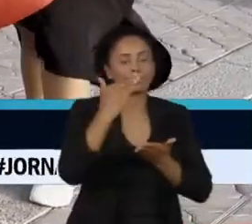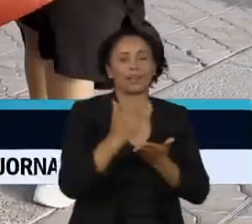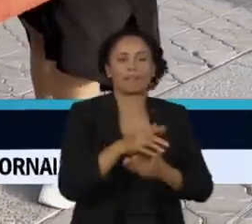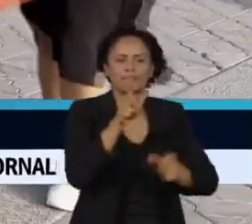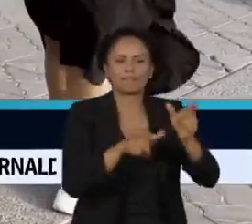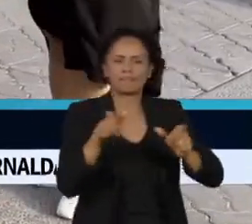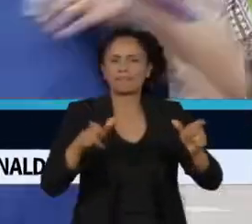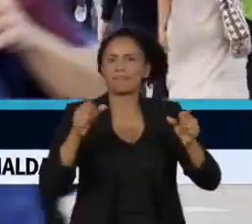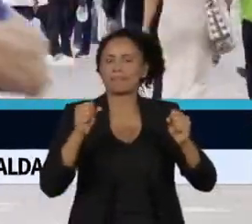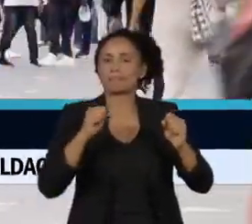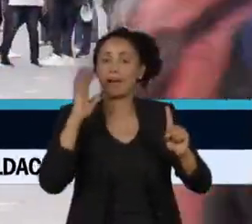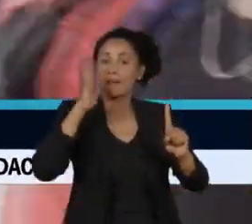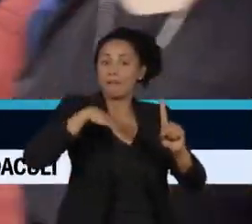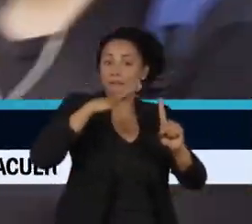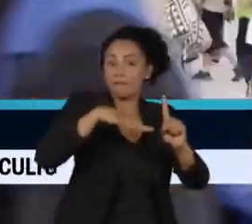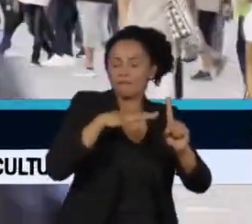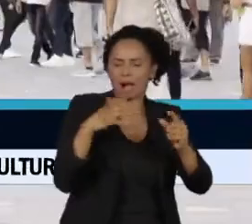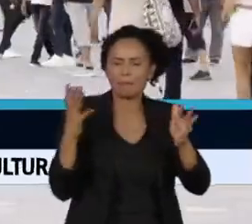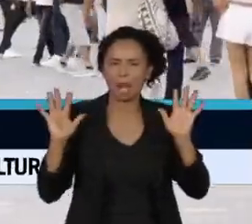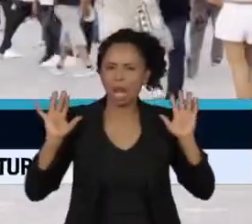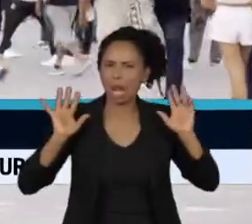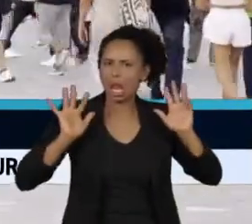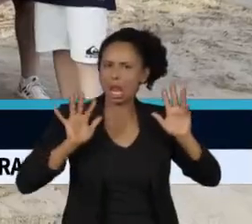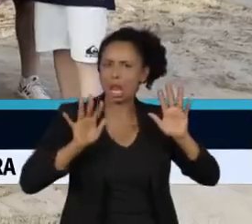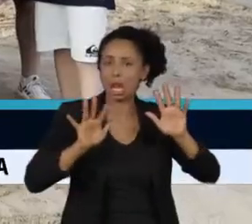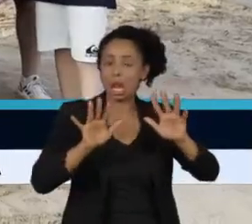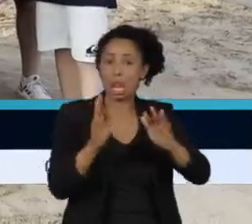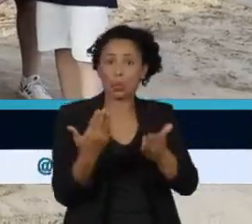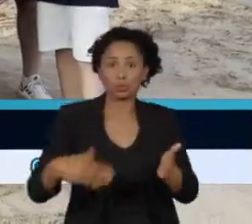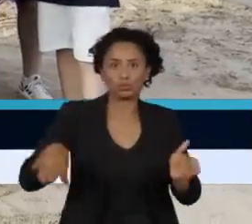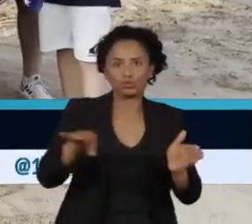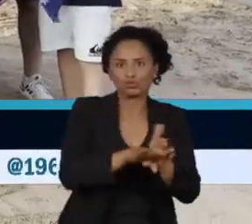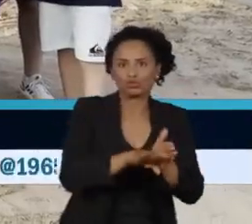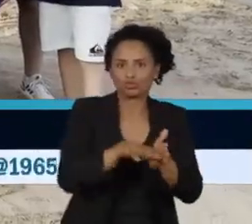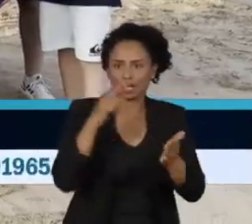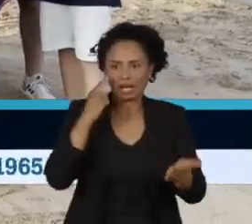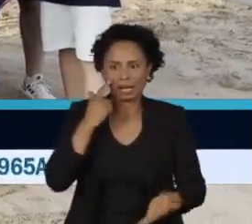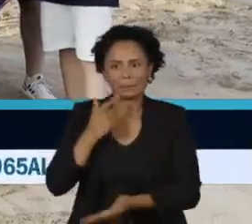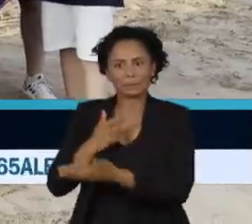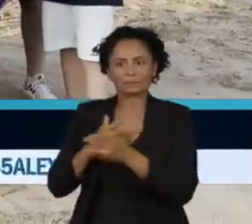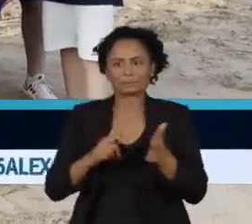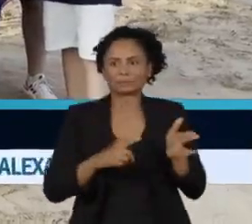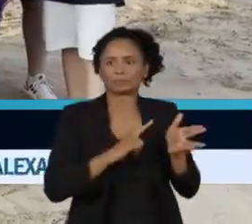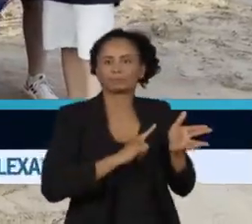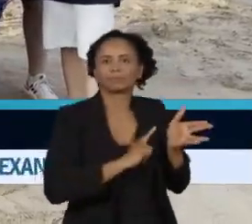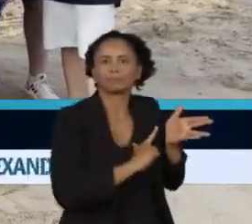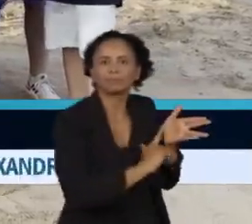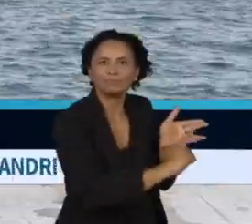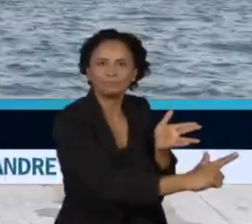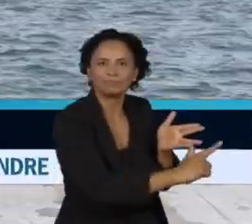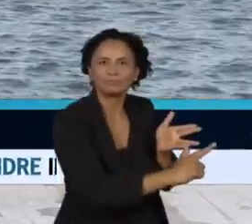cantos do mundo chegam para a primeira Copa no Oriente Médio. Australianos,